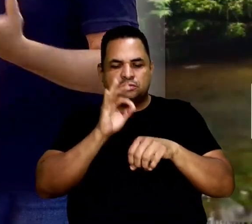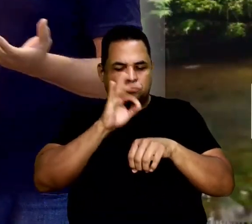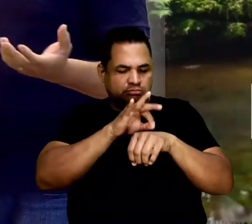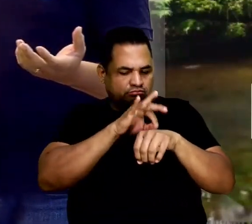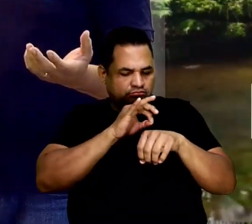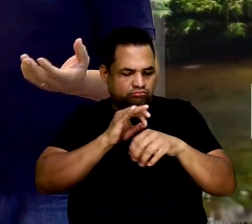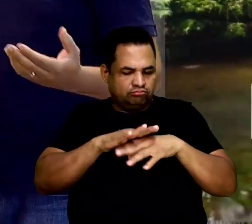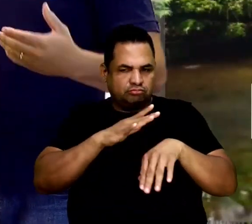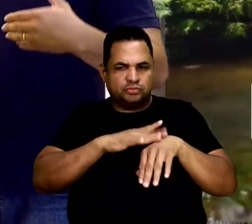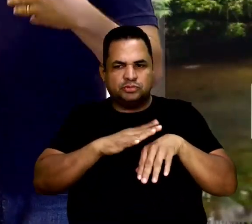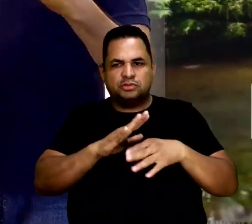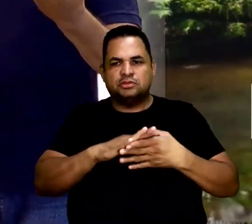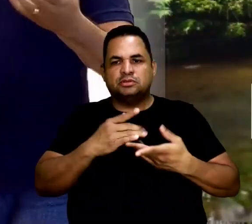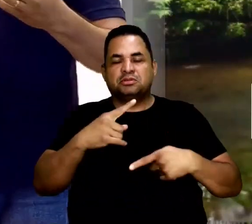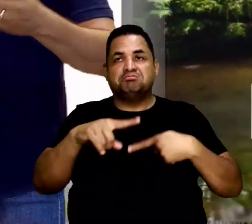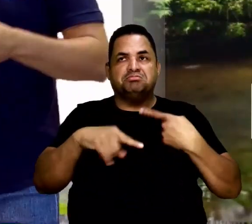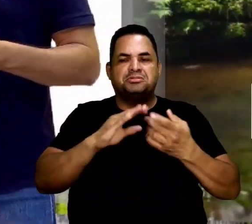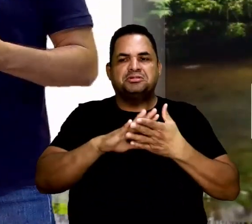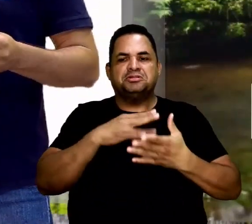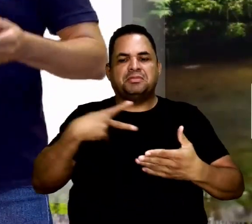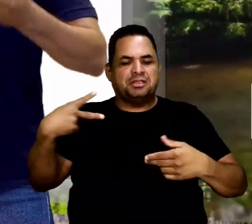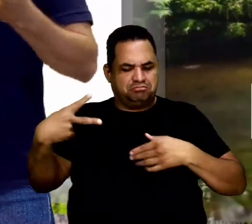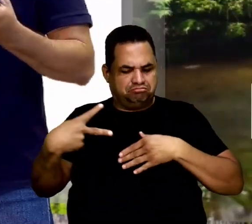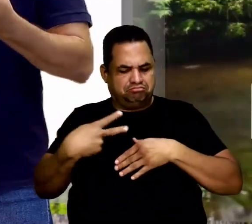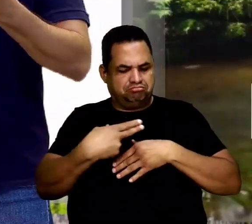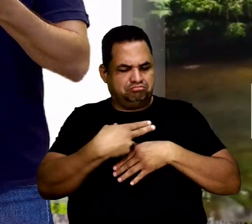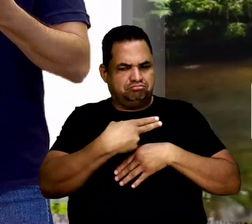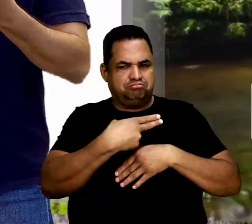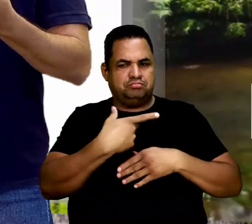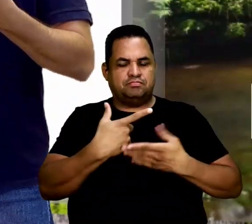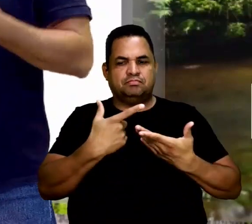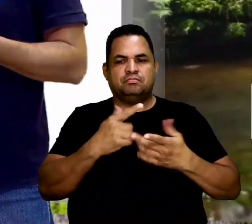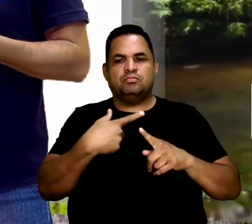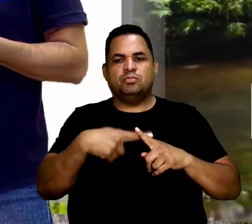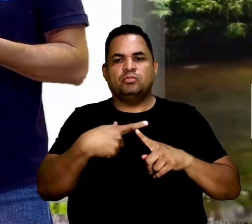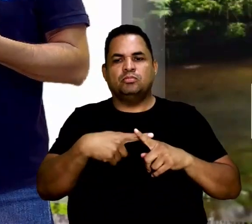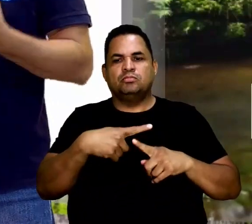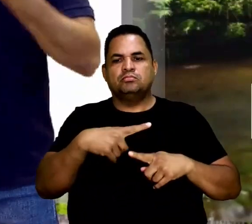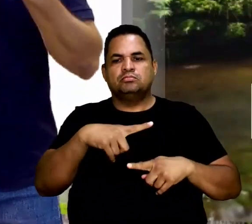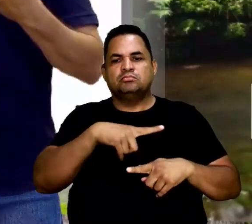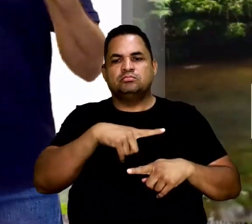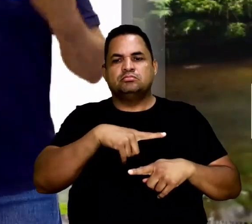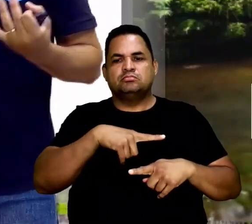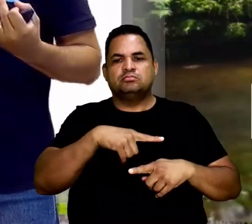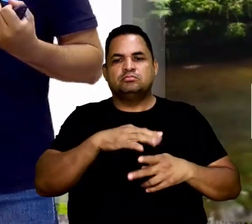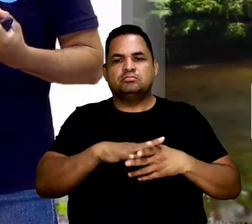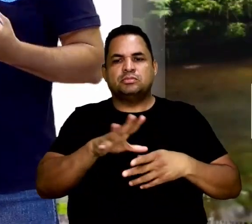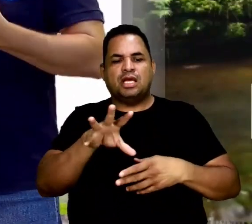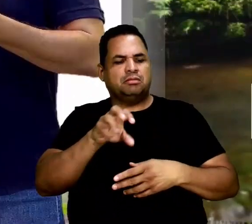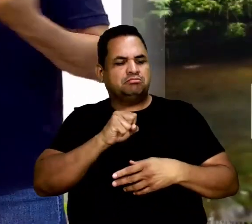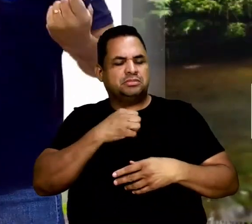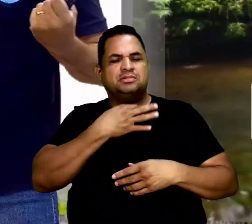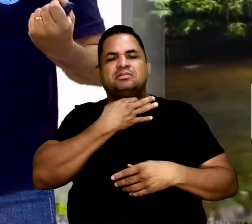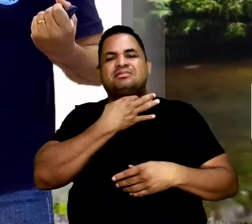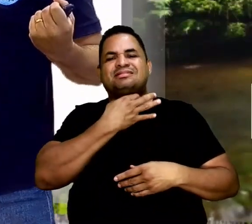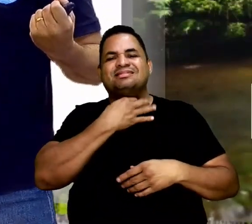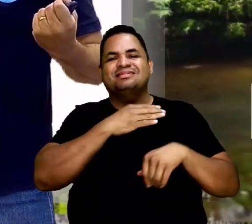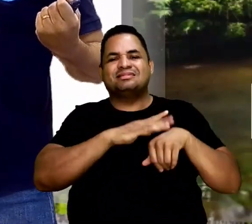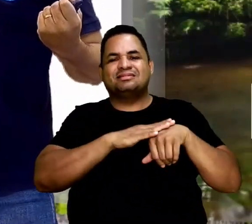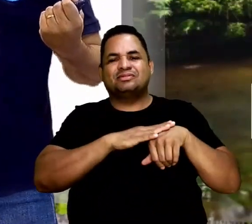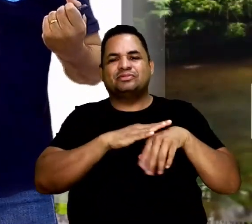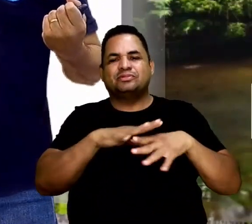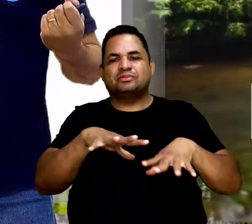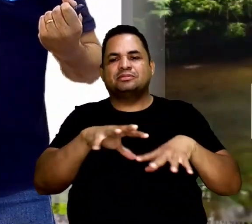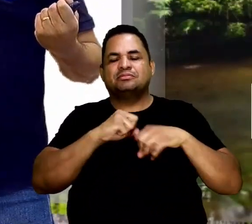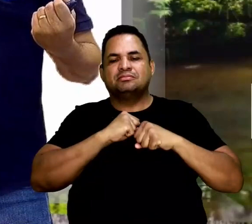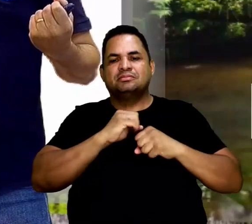que tira as amígdalas até por uma questão pelo fato de pegar, tem gente que alega, porque eu pego muita infecção de garganta, foi aí tira com meu filho,